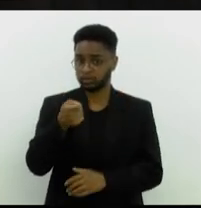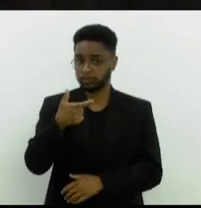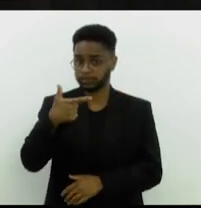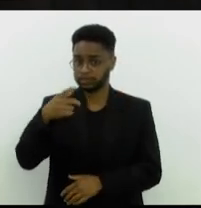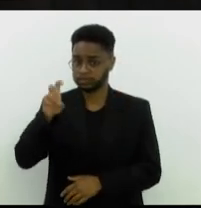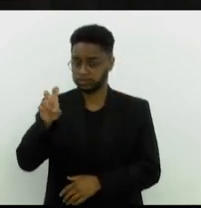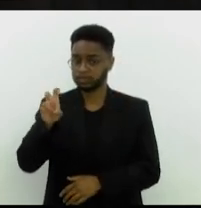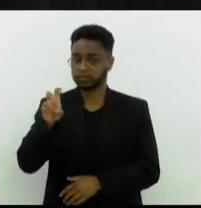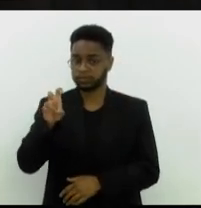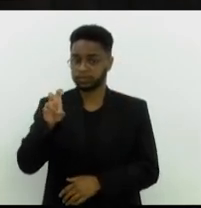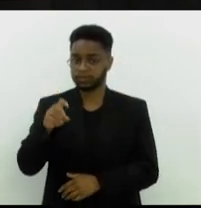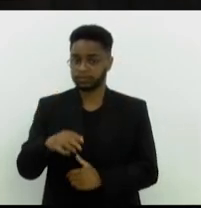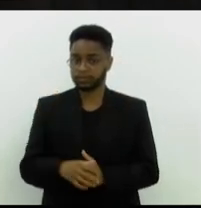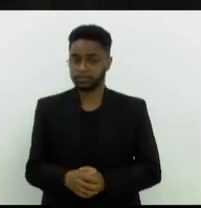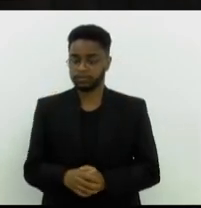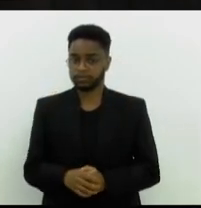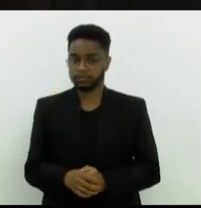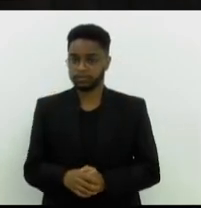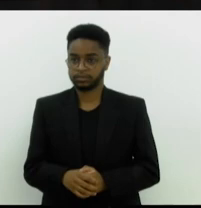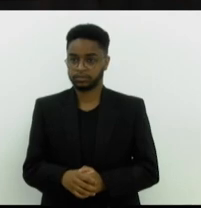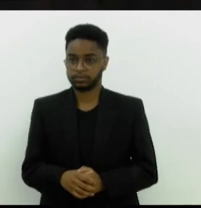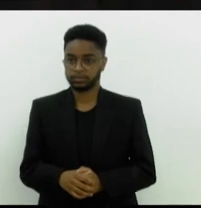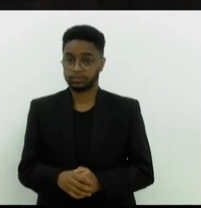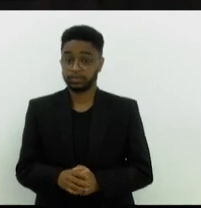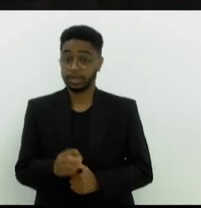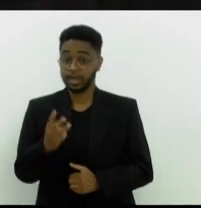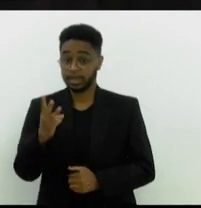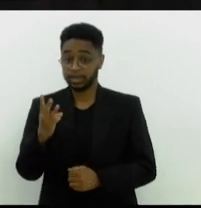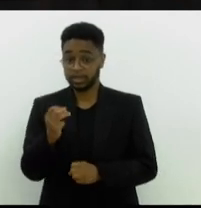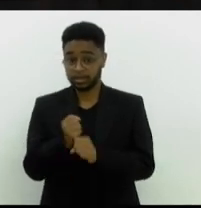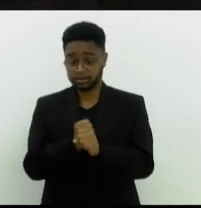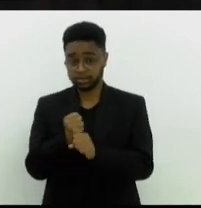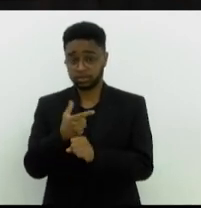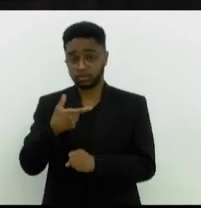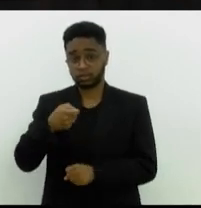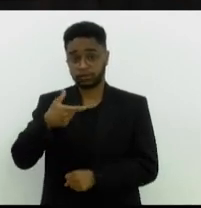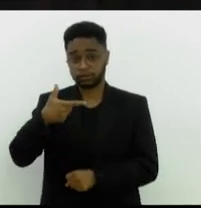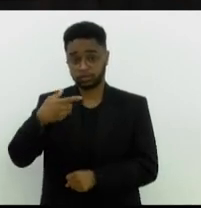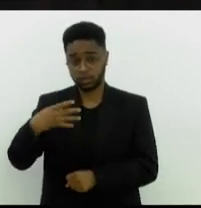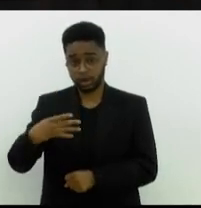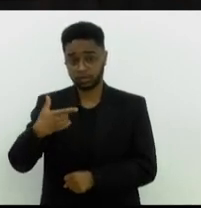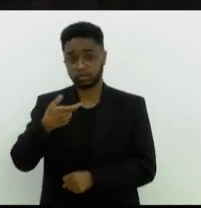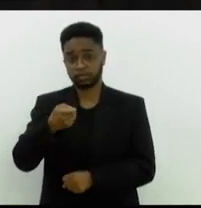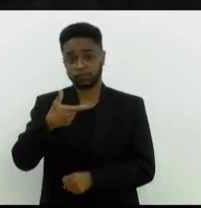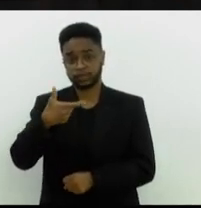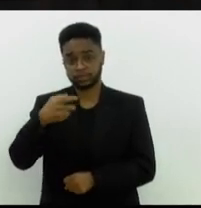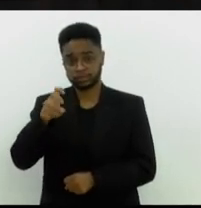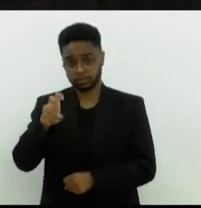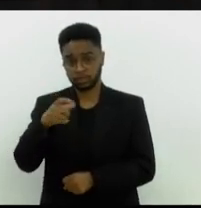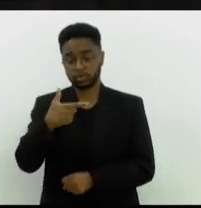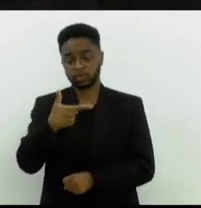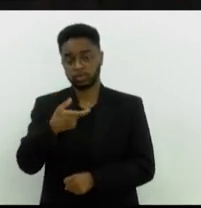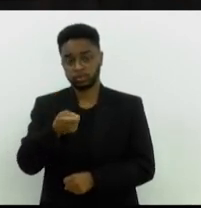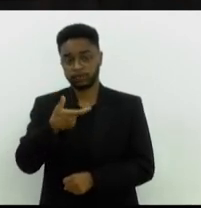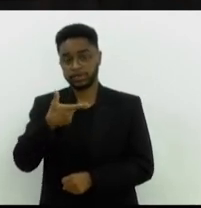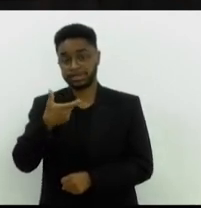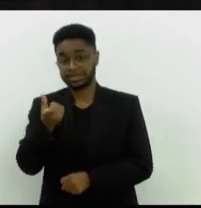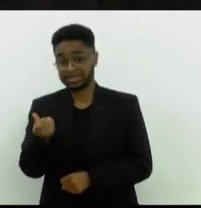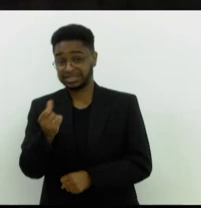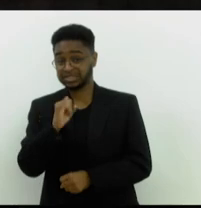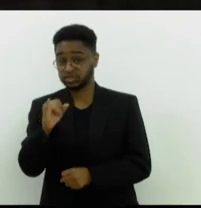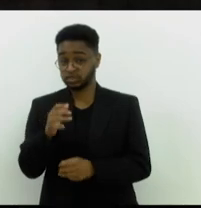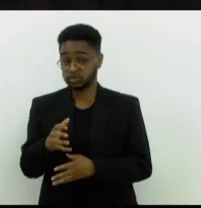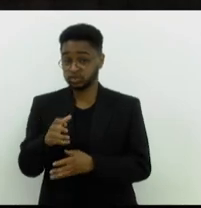2025. Os três anos, 24, 25 e 26, somados,